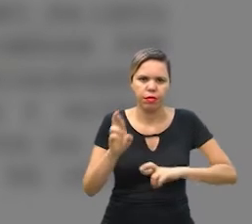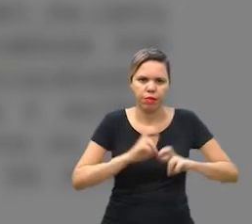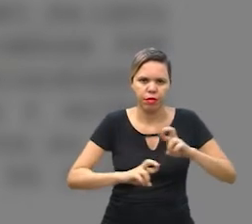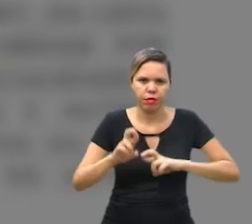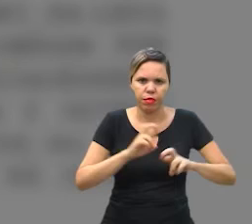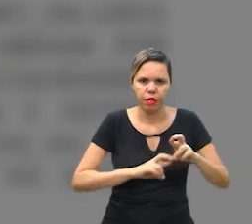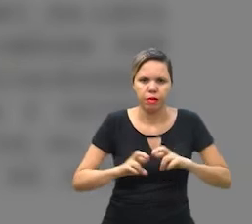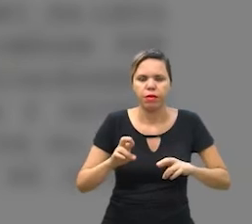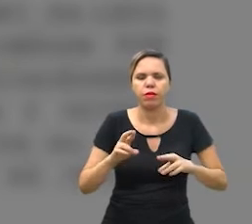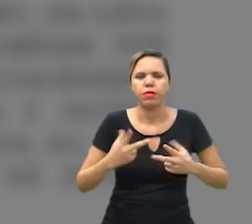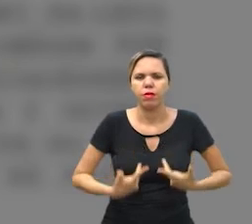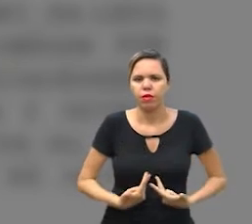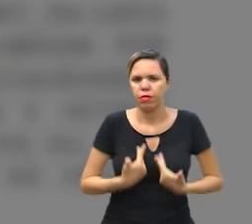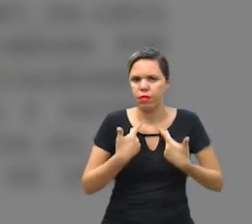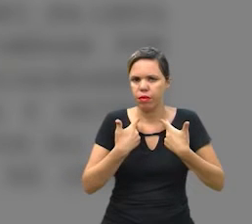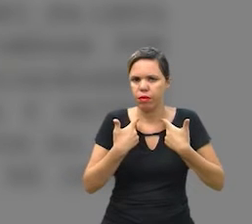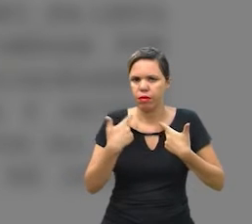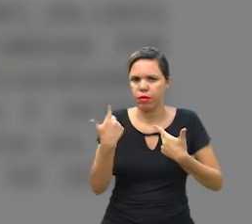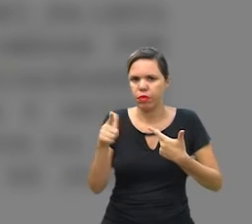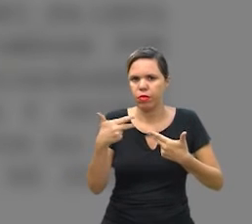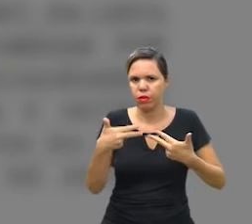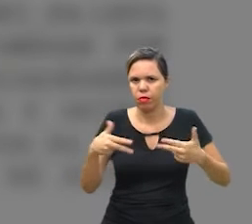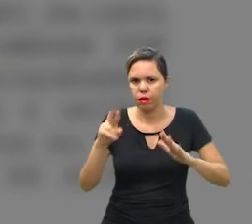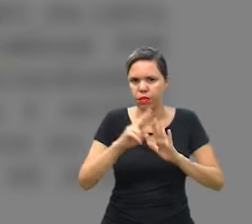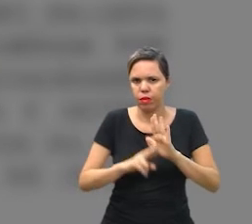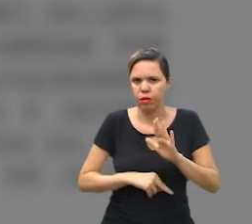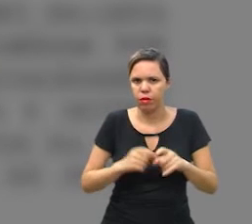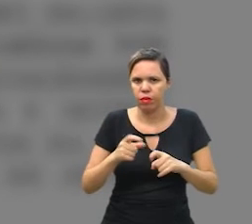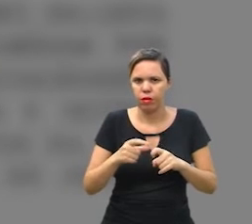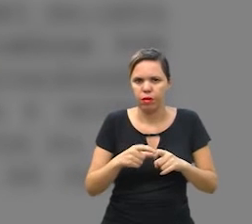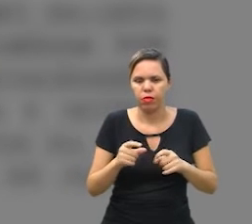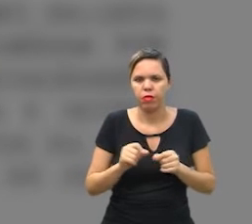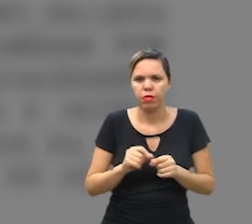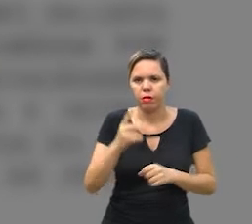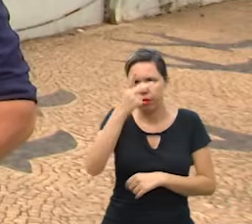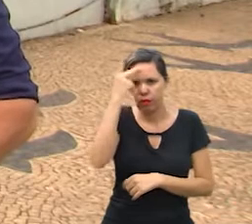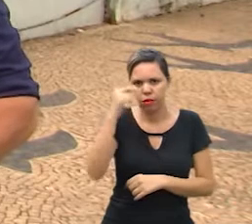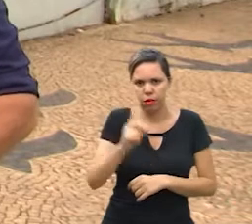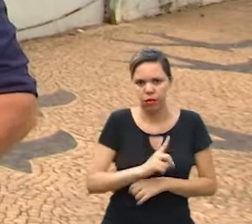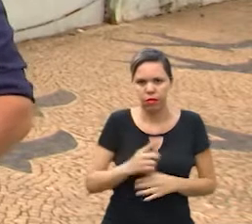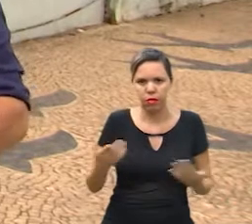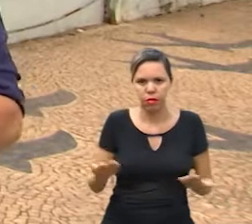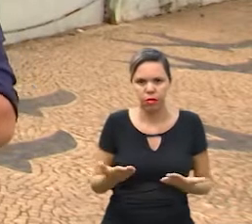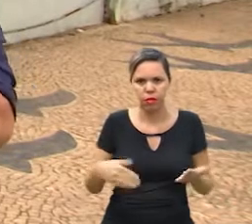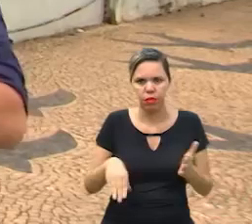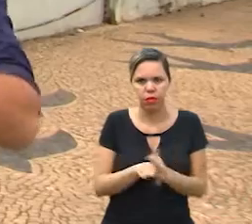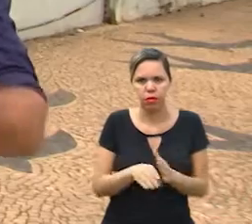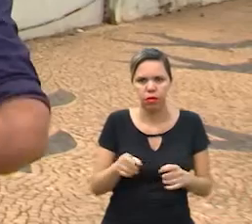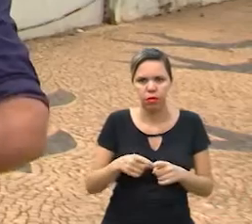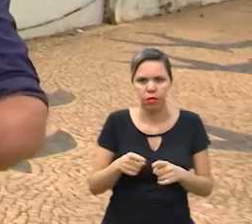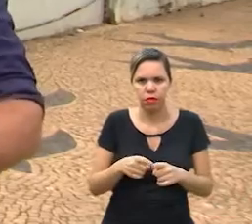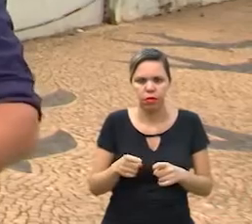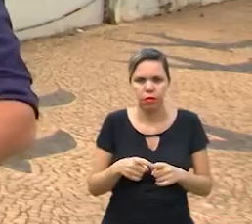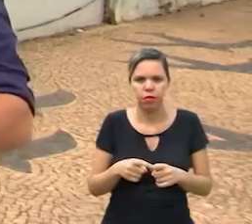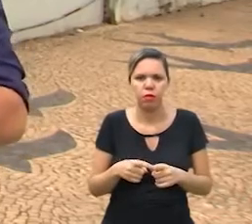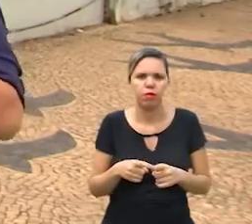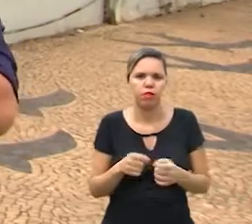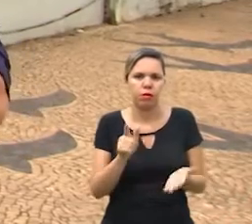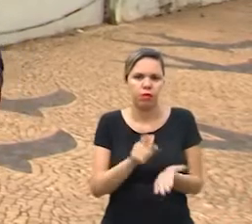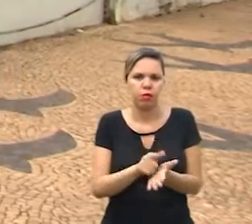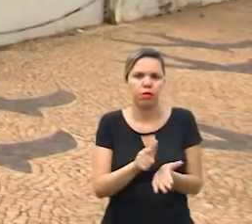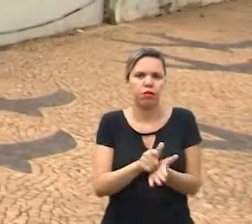consultas, exames, intervenções cirúrgicas e outros procedimentos médicos. A pessoa chega hoje, ela passou pelo